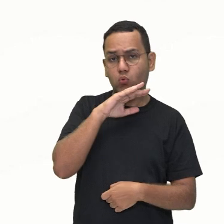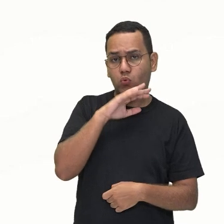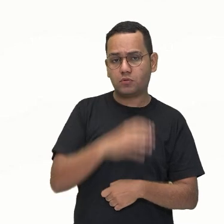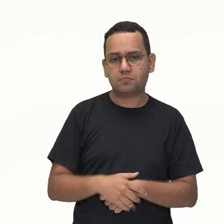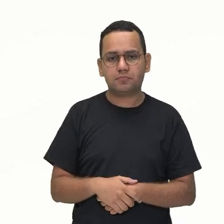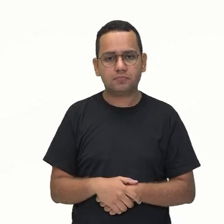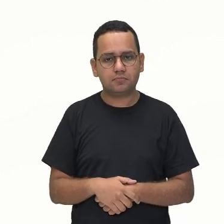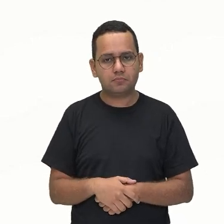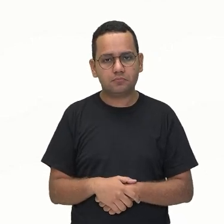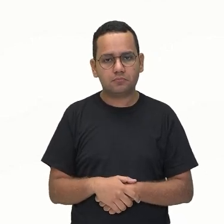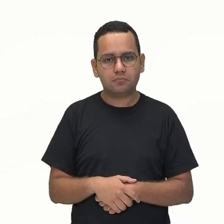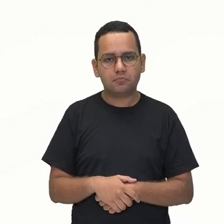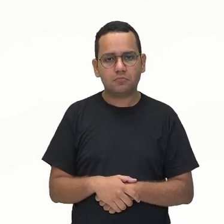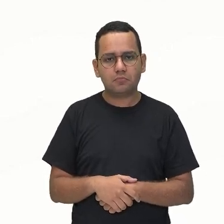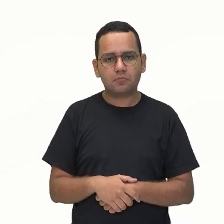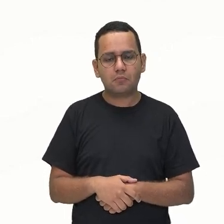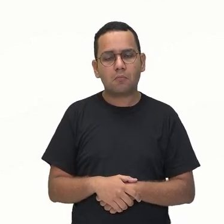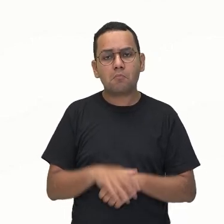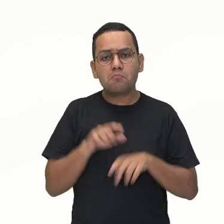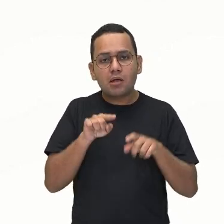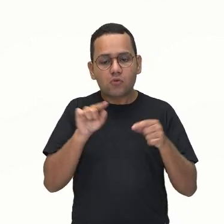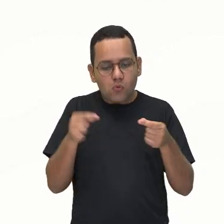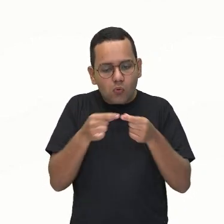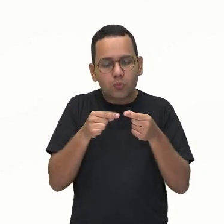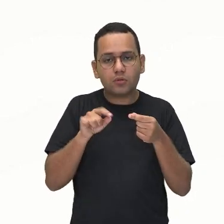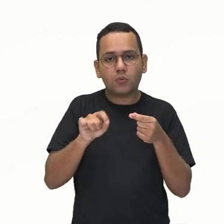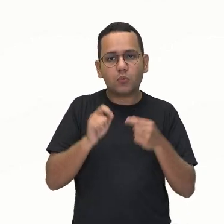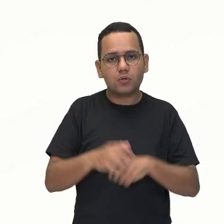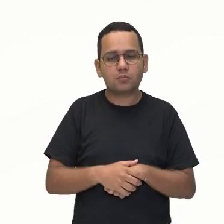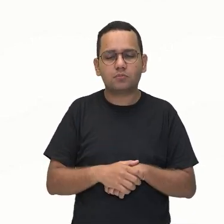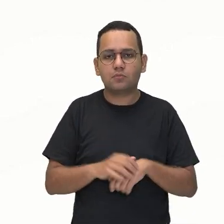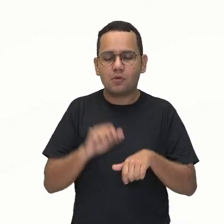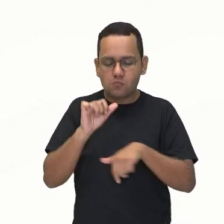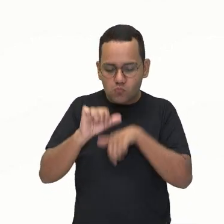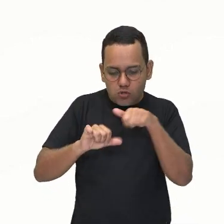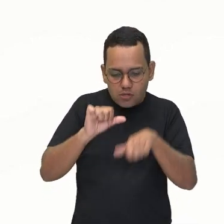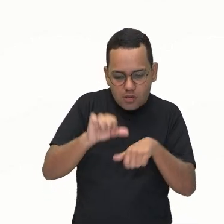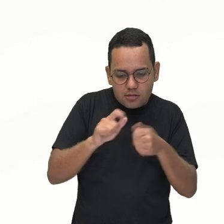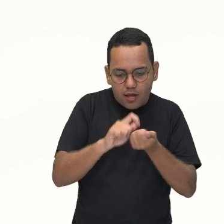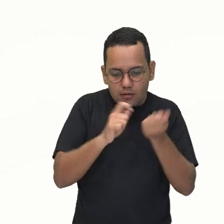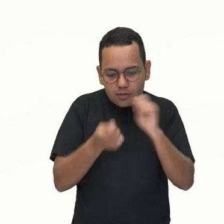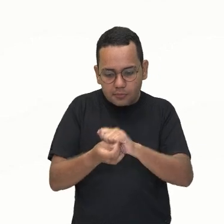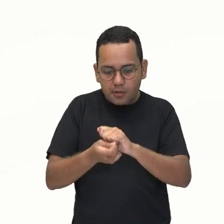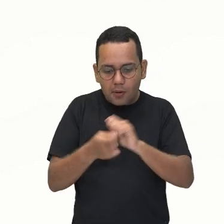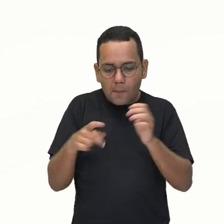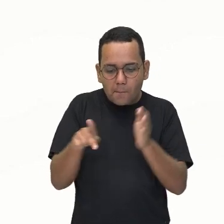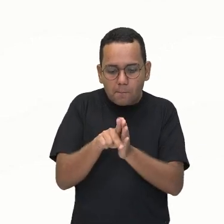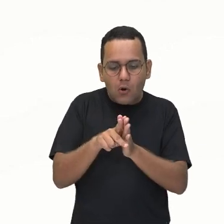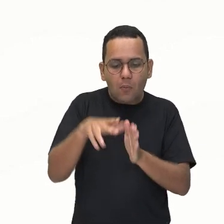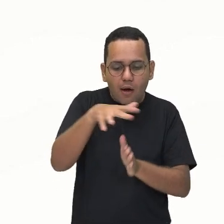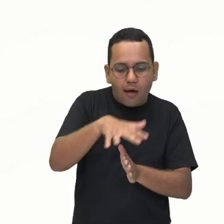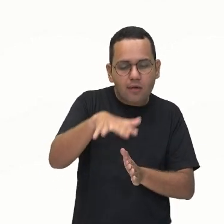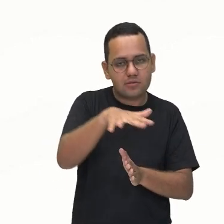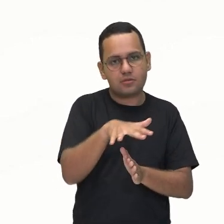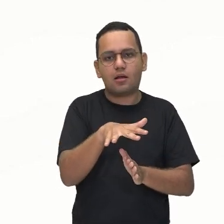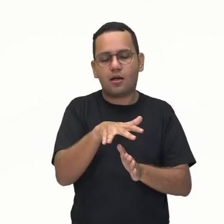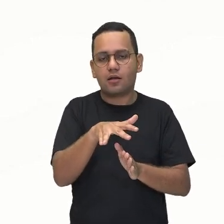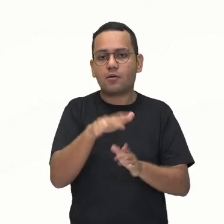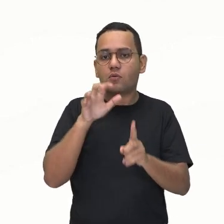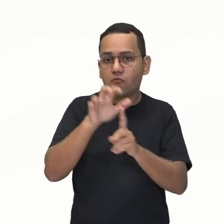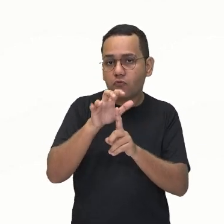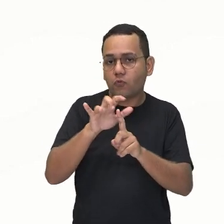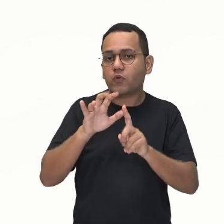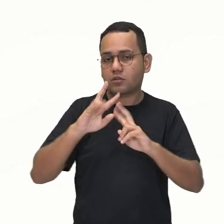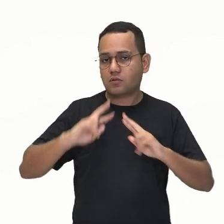essas transformações que o homem pode estar impondo aos espaços. E